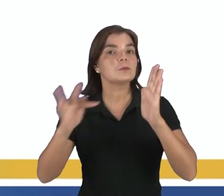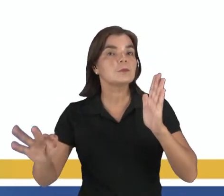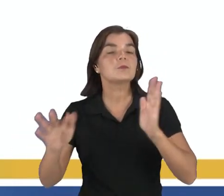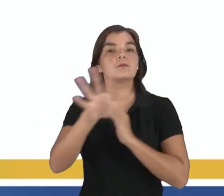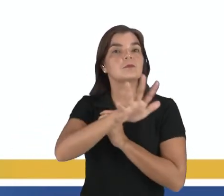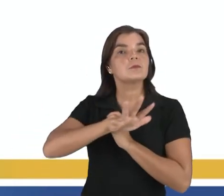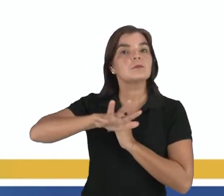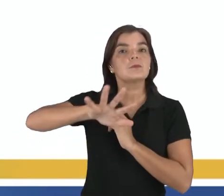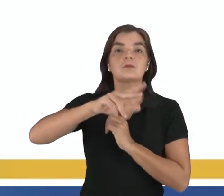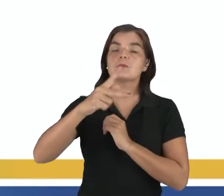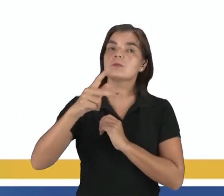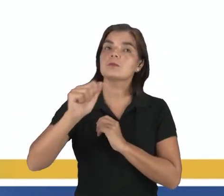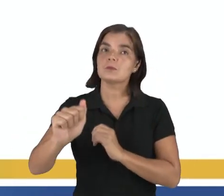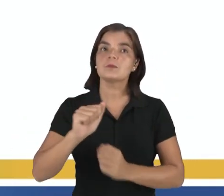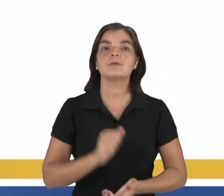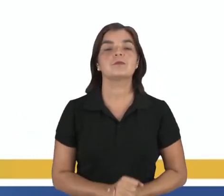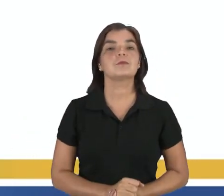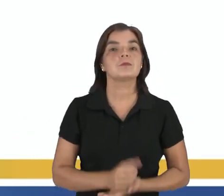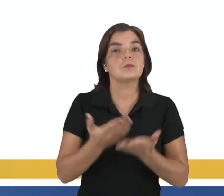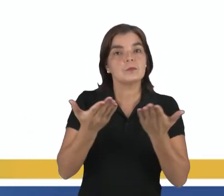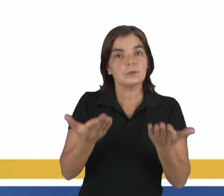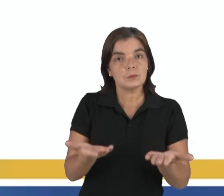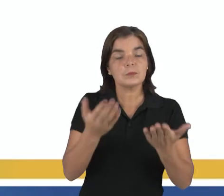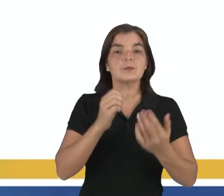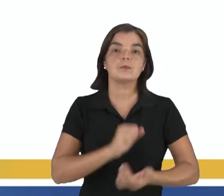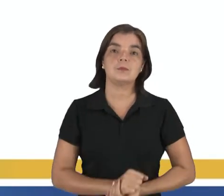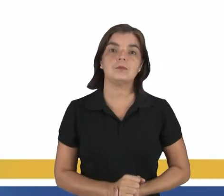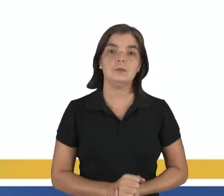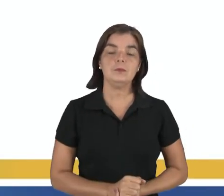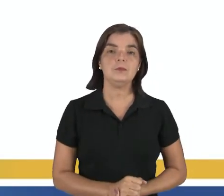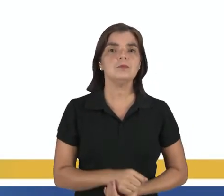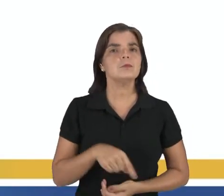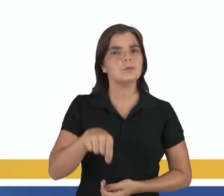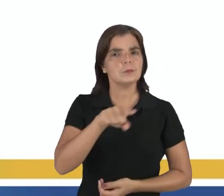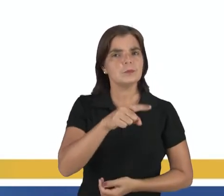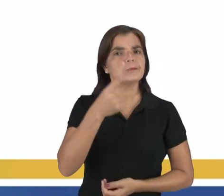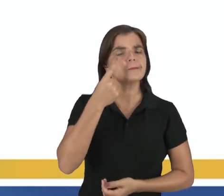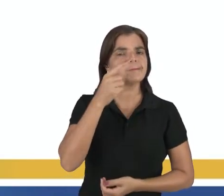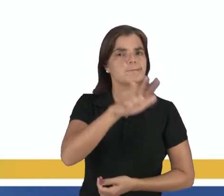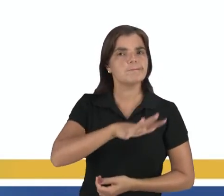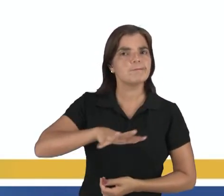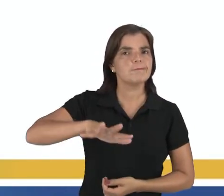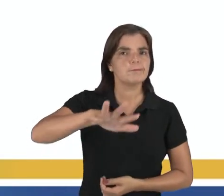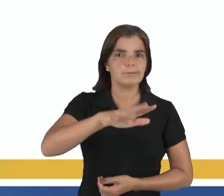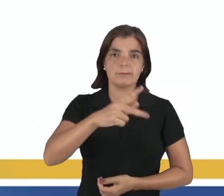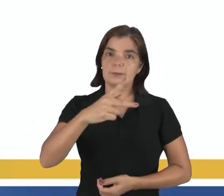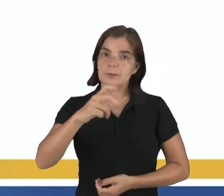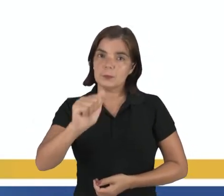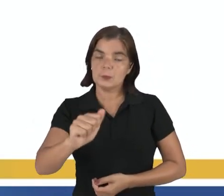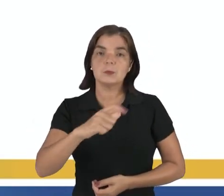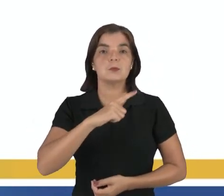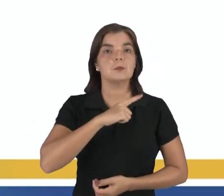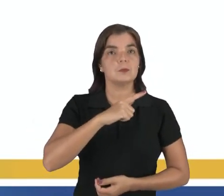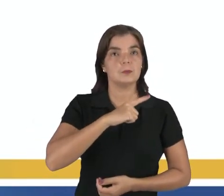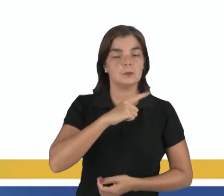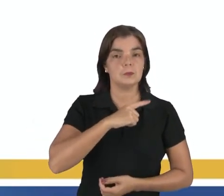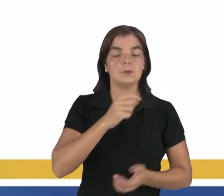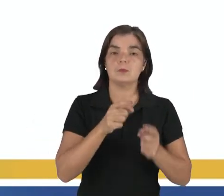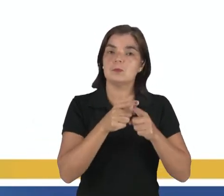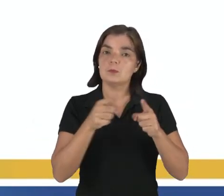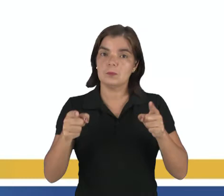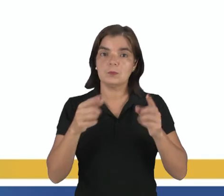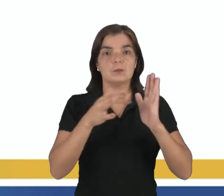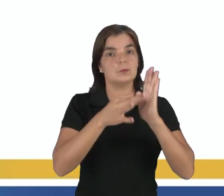fórmula geral da PA. Então, nesse caso, para generalizar a PA, nós vamos ter a